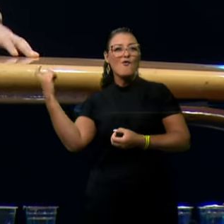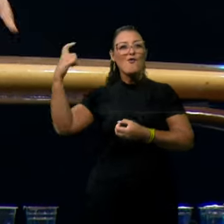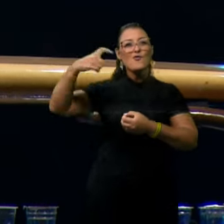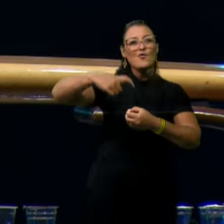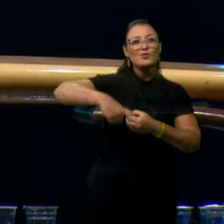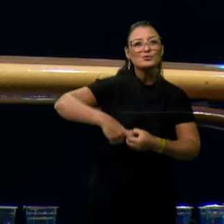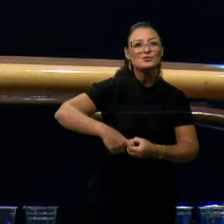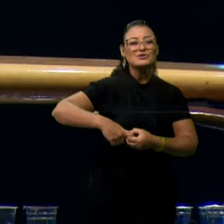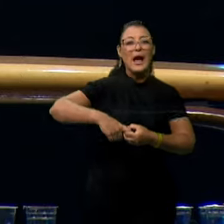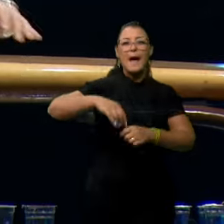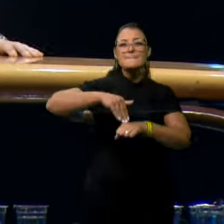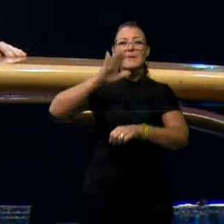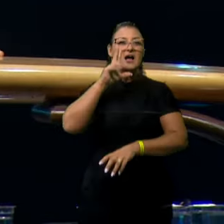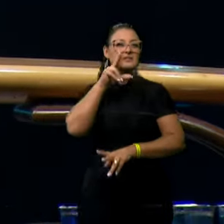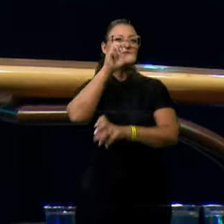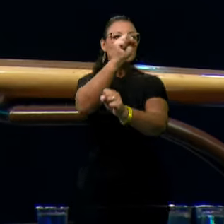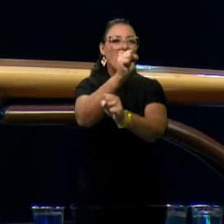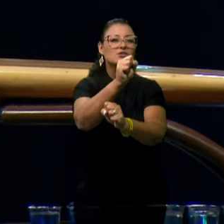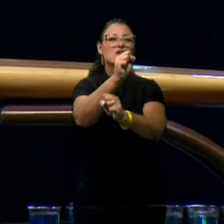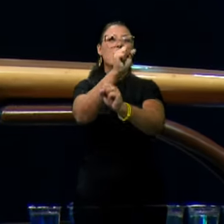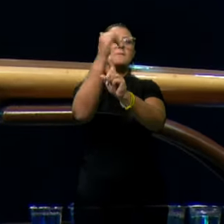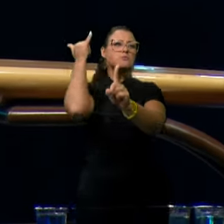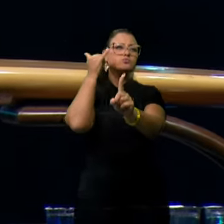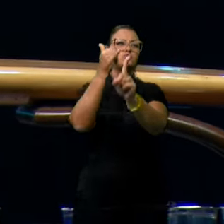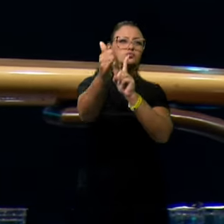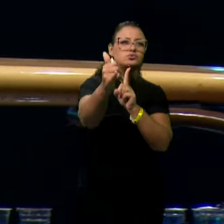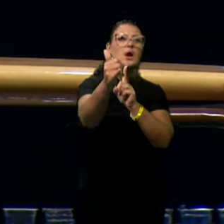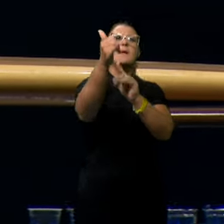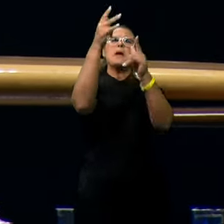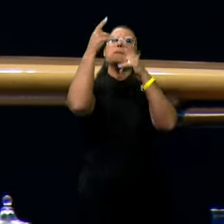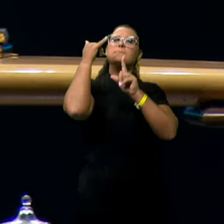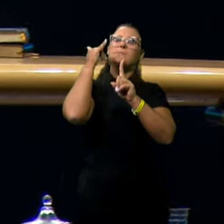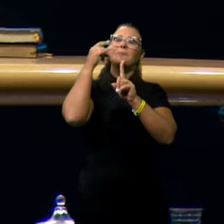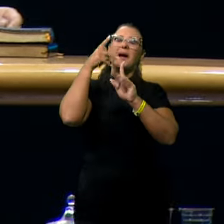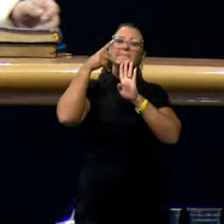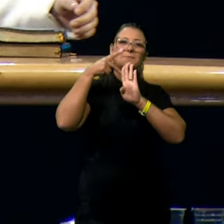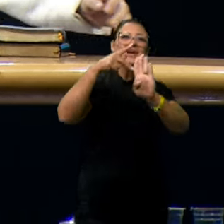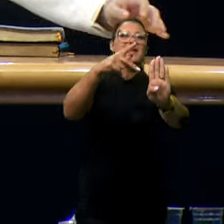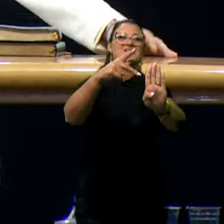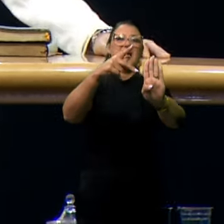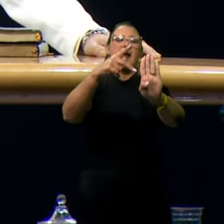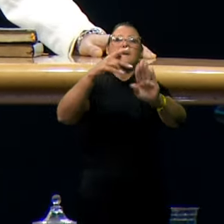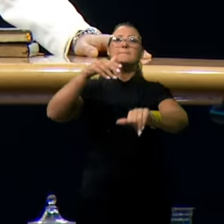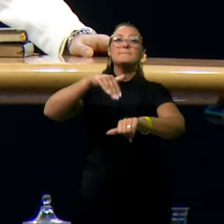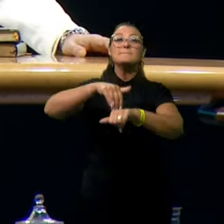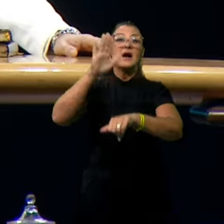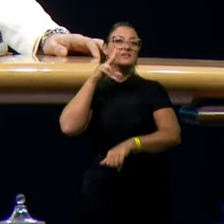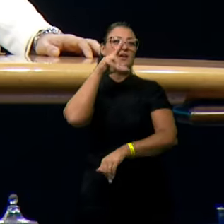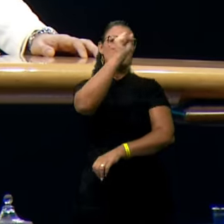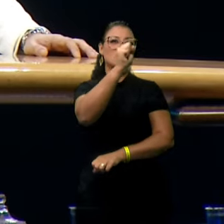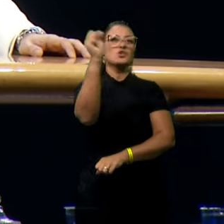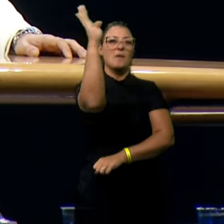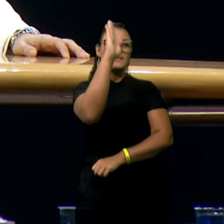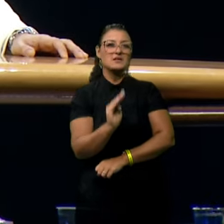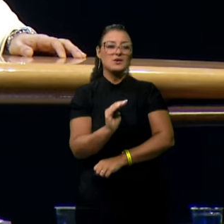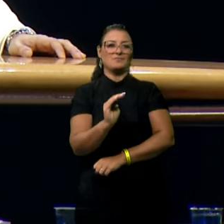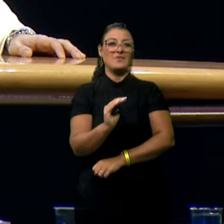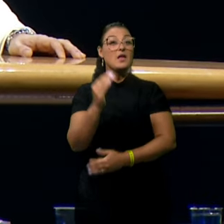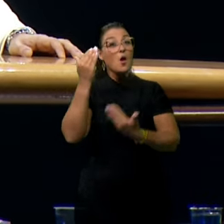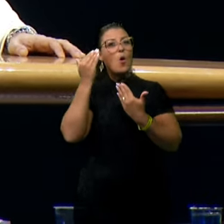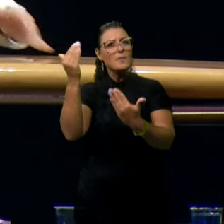brasileira também pela força obrigado a todas esta família e todos vocês